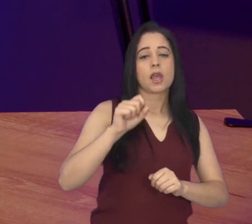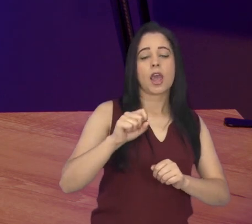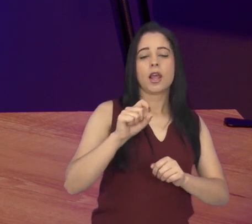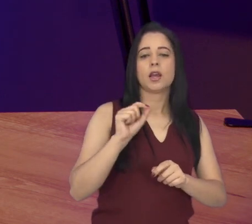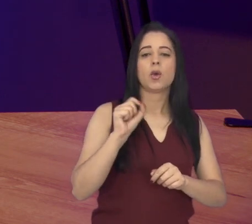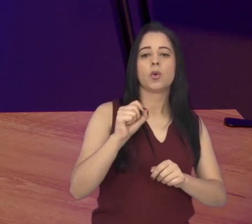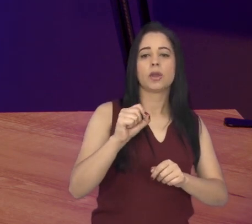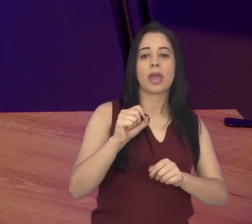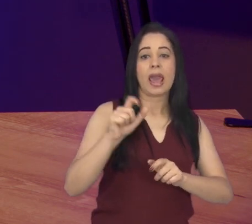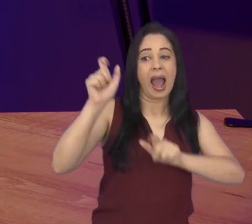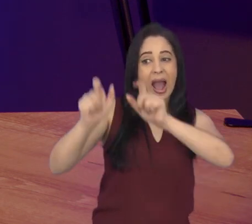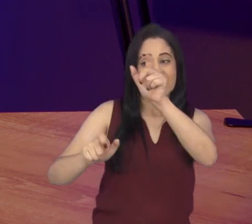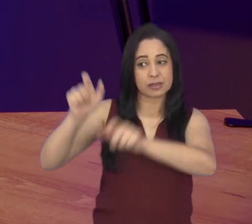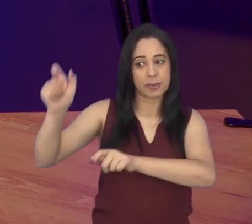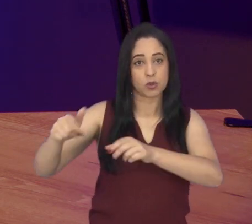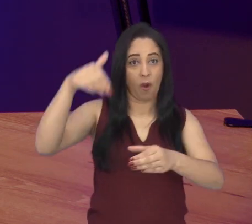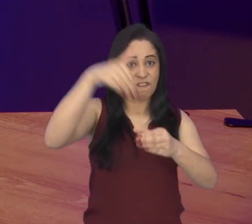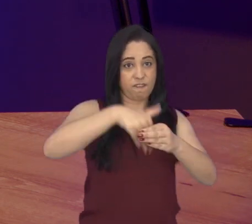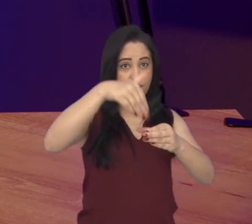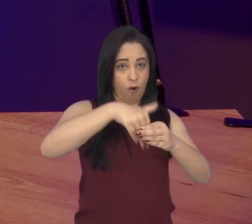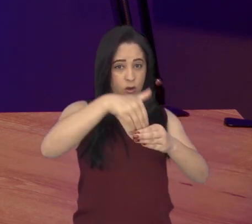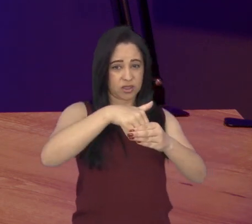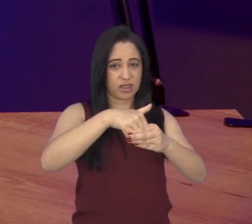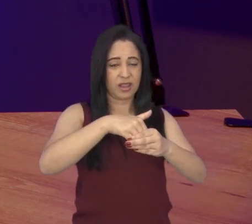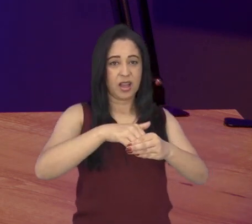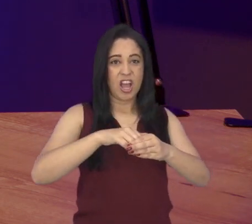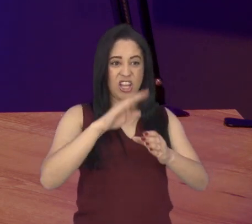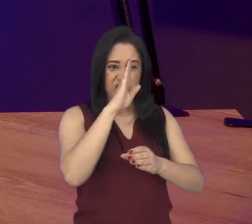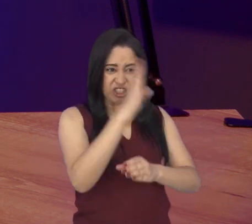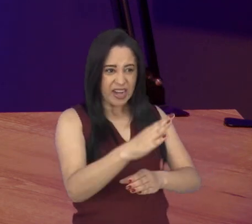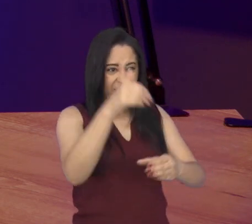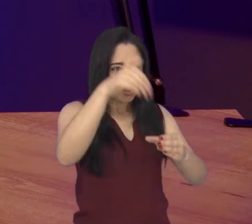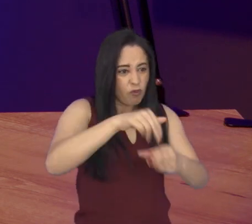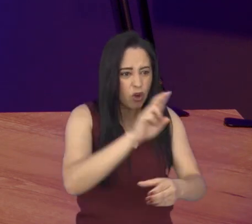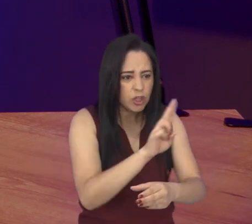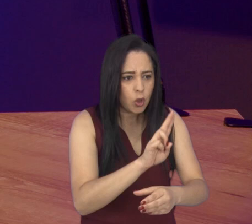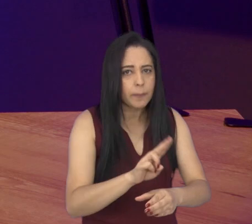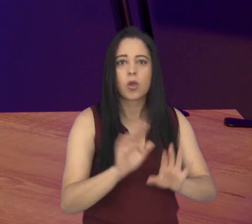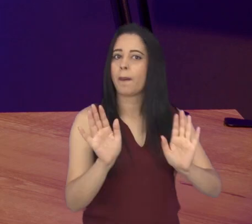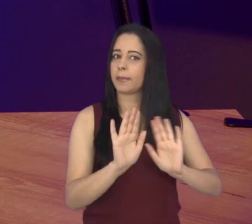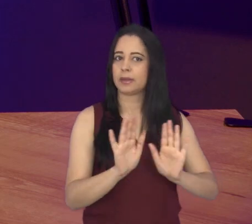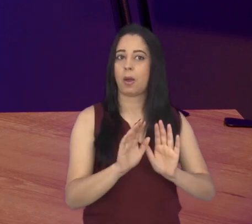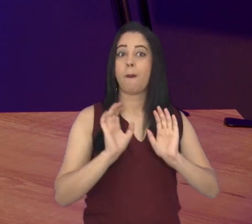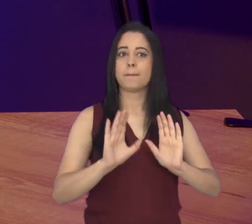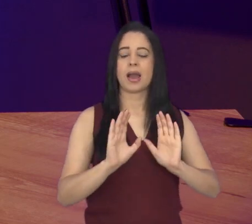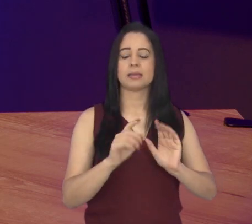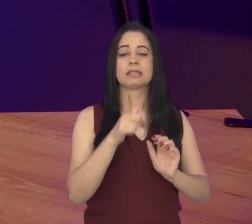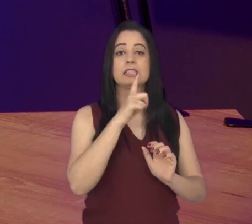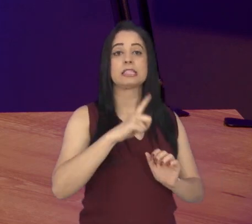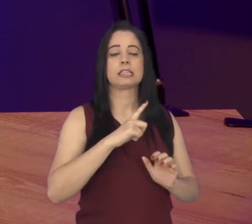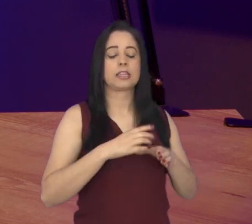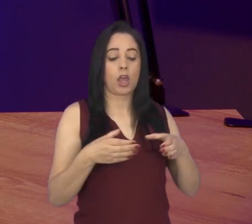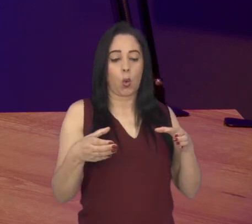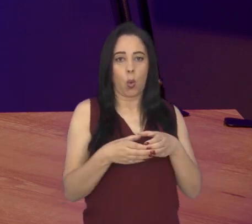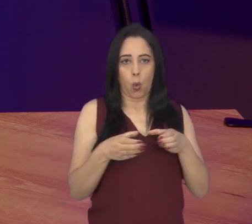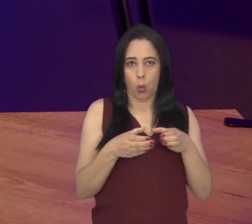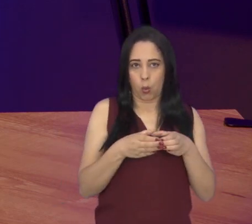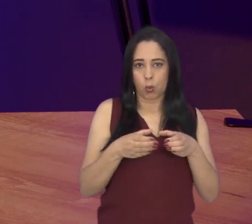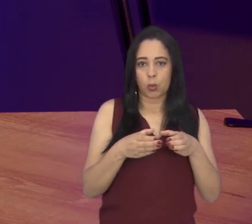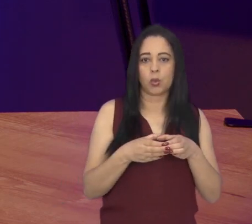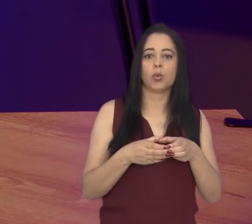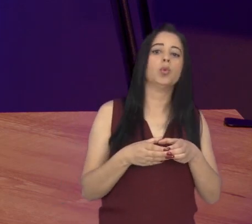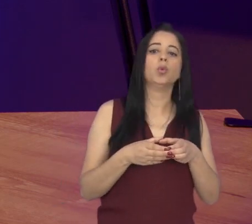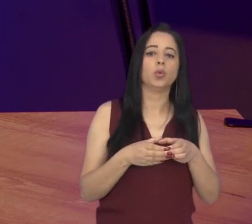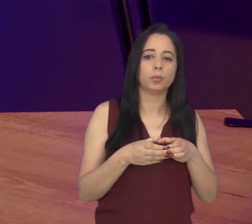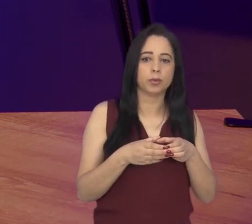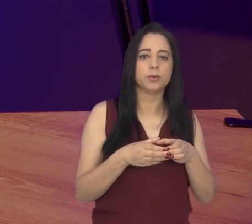ele é eleito, né? Na verdade, ele é eleito de forma indireta. As pessoas não votam nele, mas, na verdade, o parlamento, que